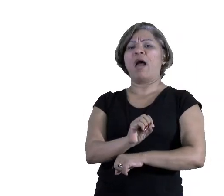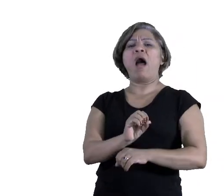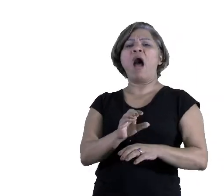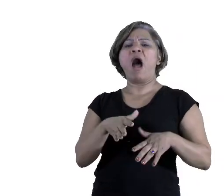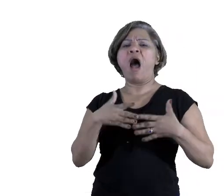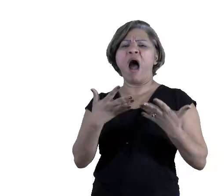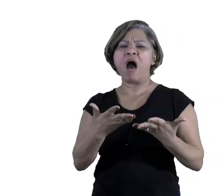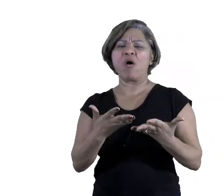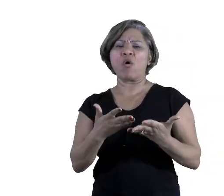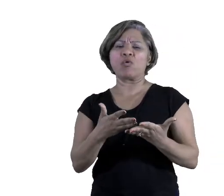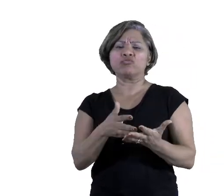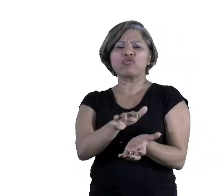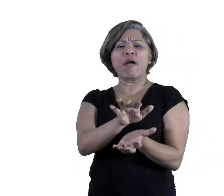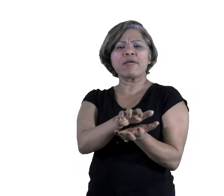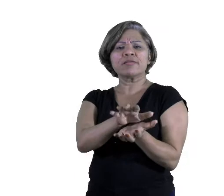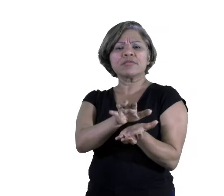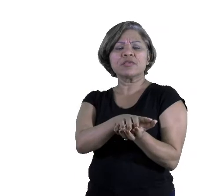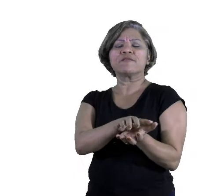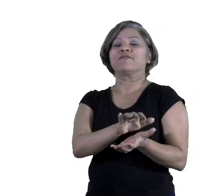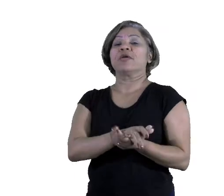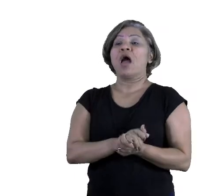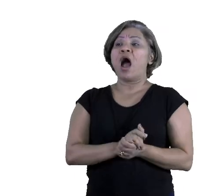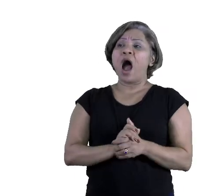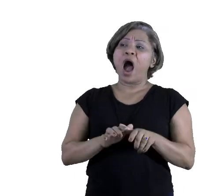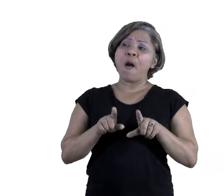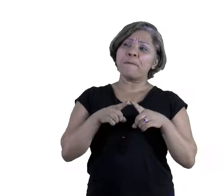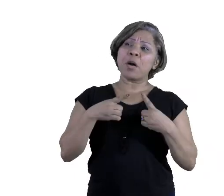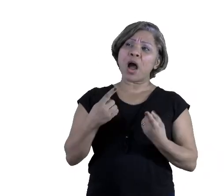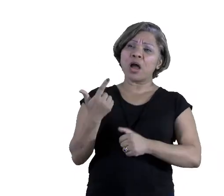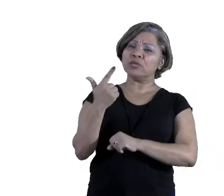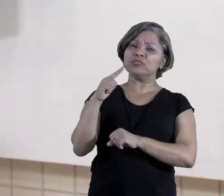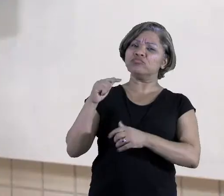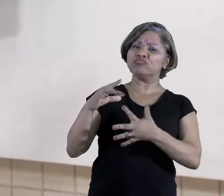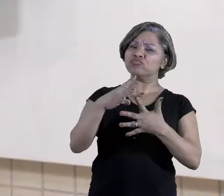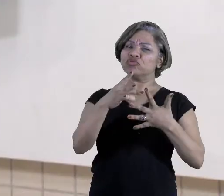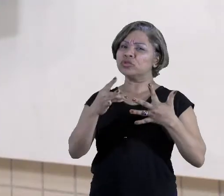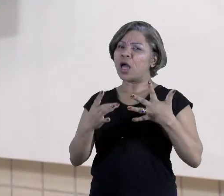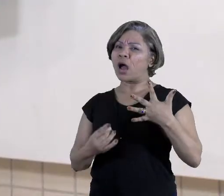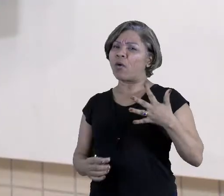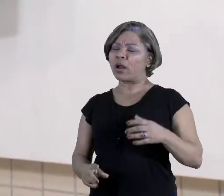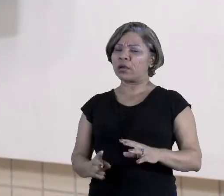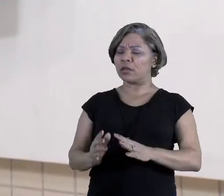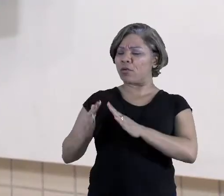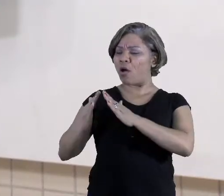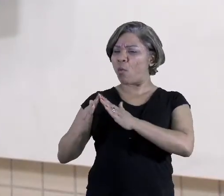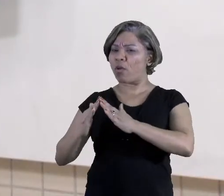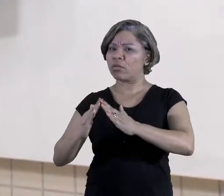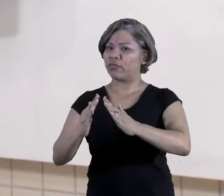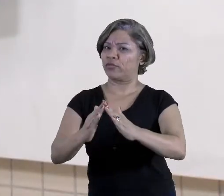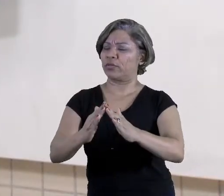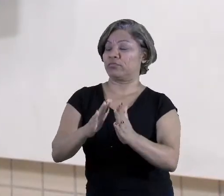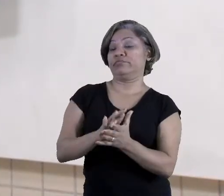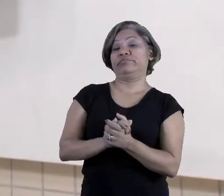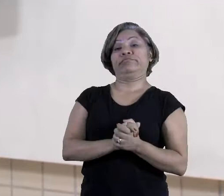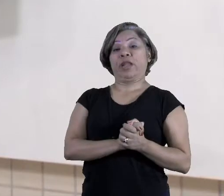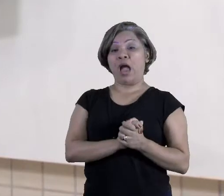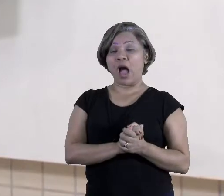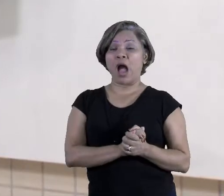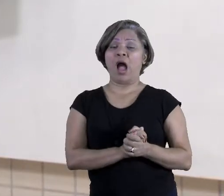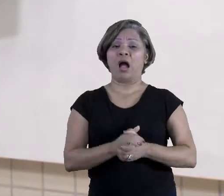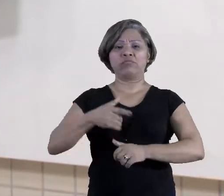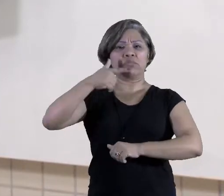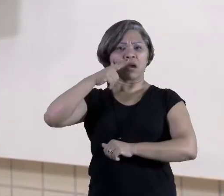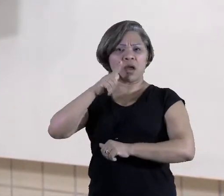vila, não tinha característica de uma vila. Professor, mas é uma vila? Sim. Quando um determinado conjunto habitacional ele ganhava o caráter